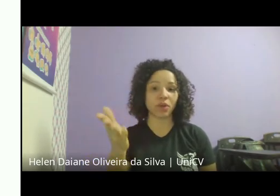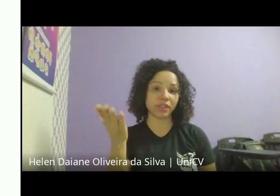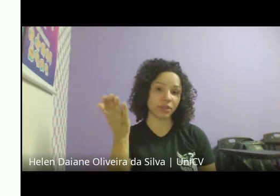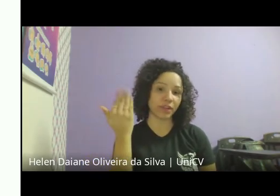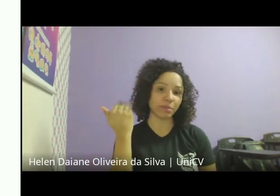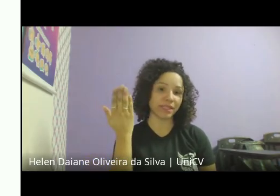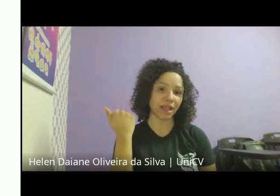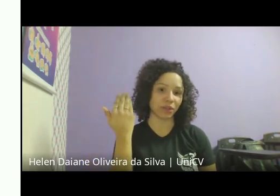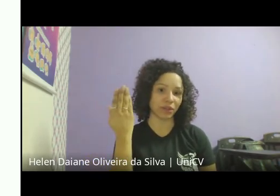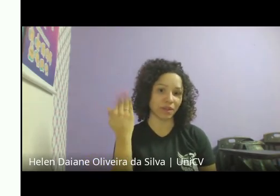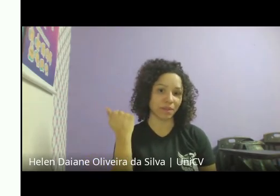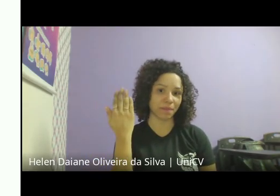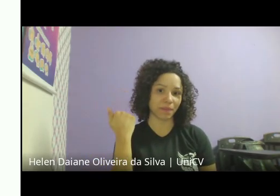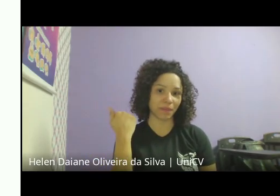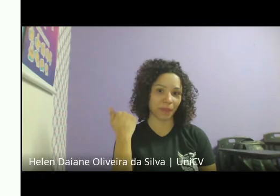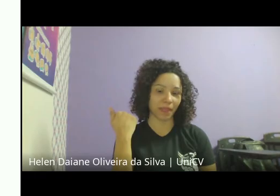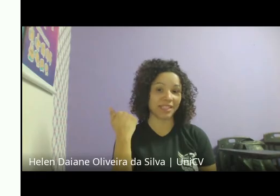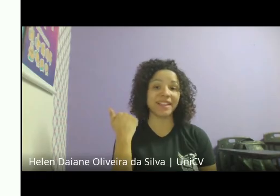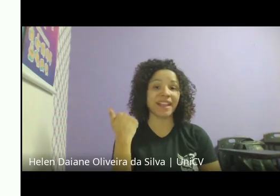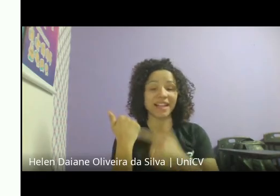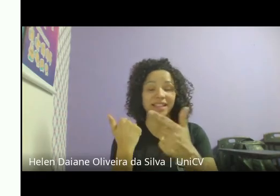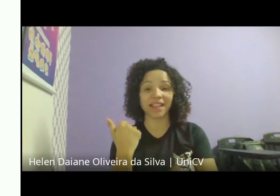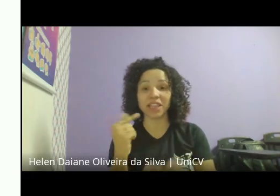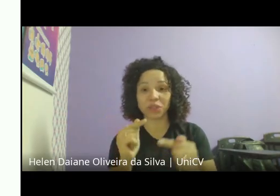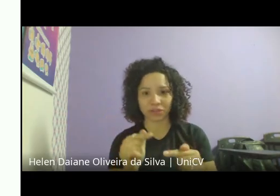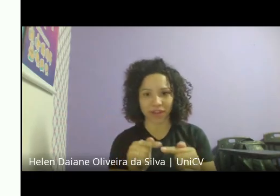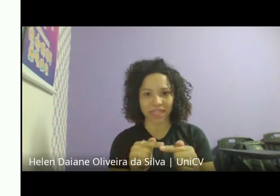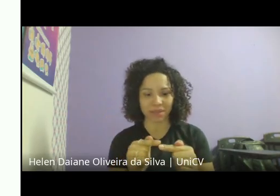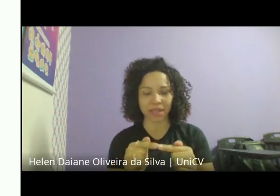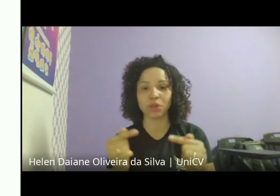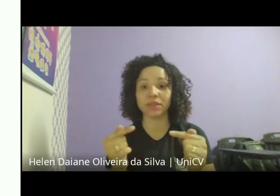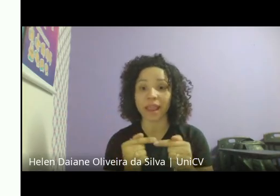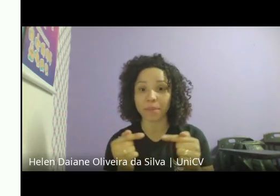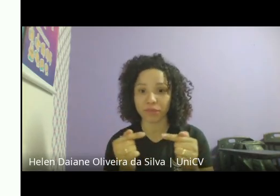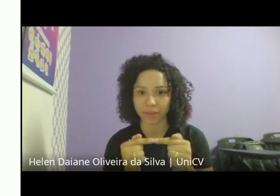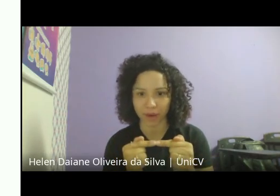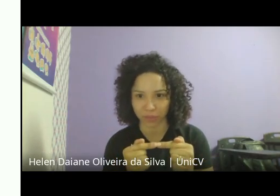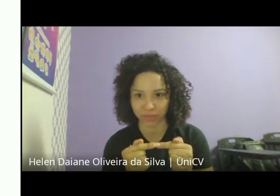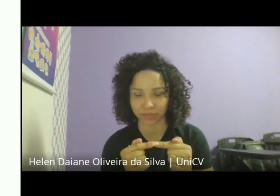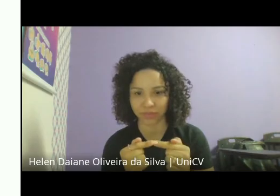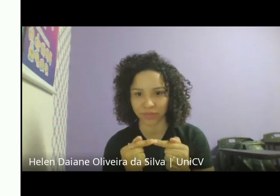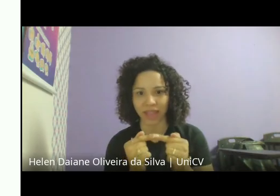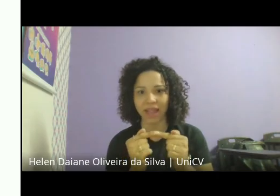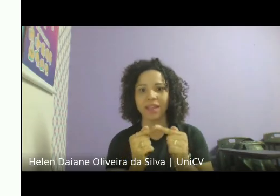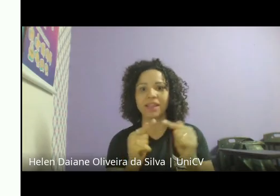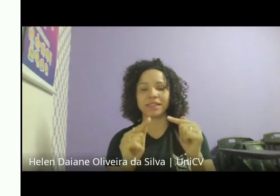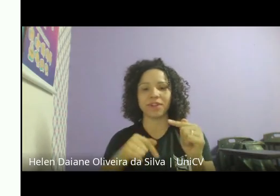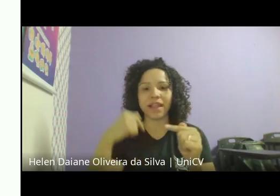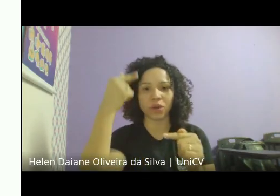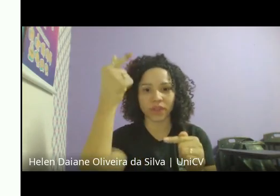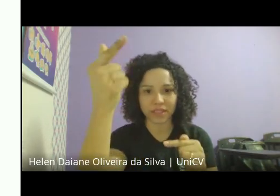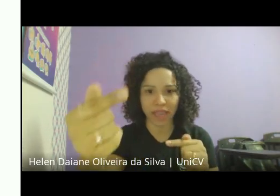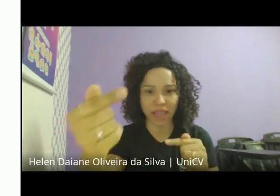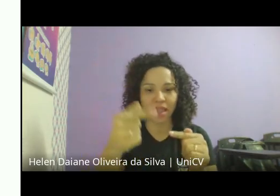que já aconteceu, você faz passado, ó. Você vai ter que acrescentar isso na frase para dar o tempo verbal, tá? Se